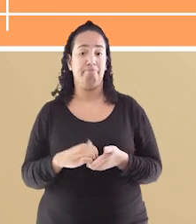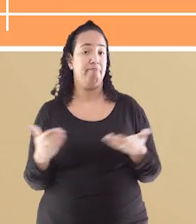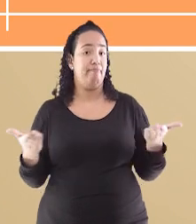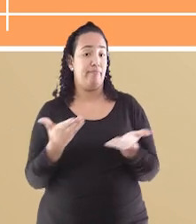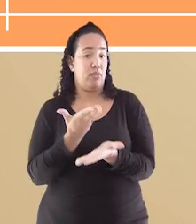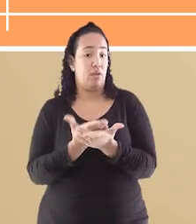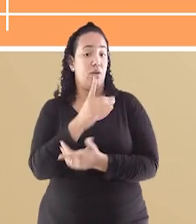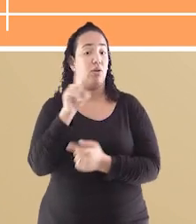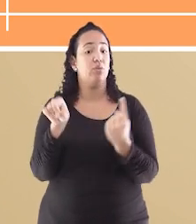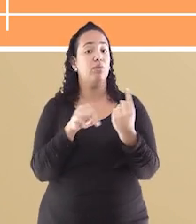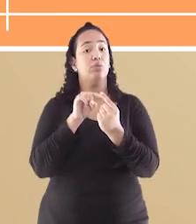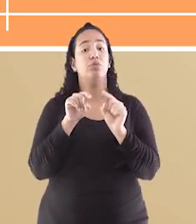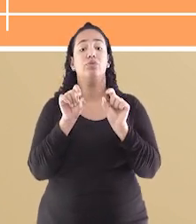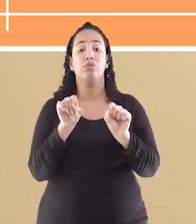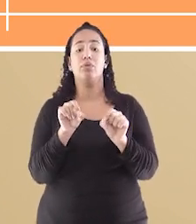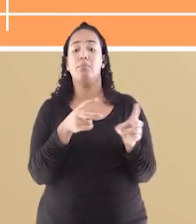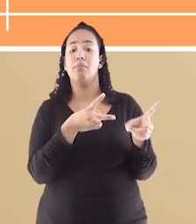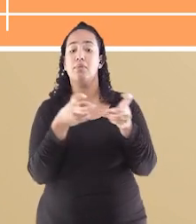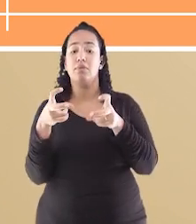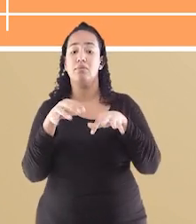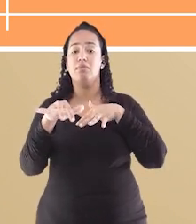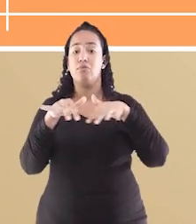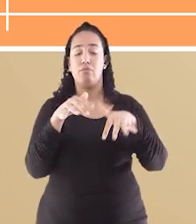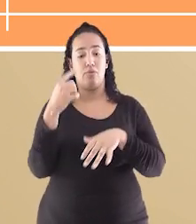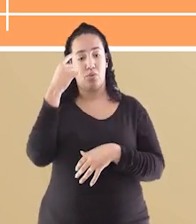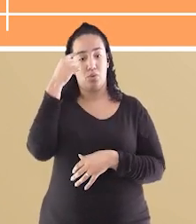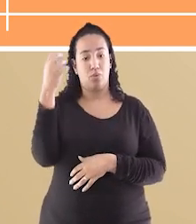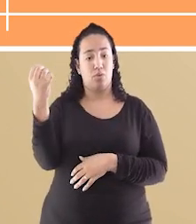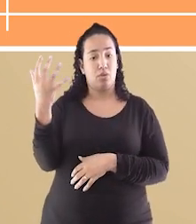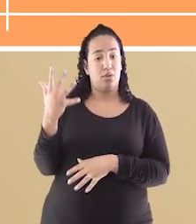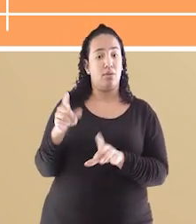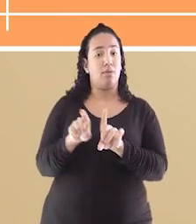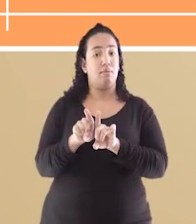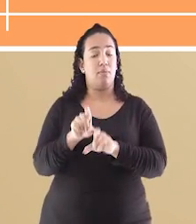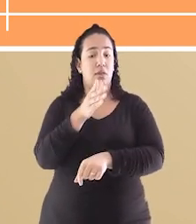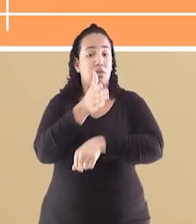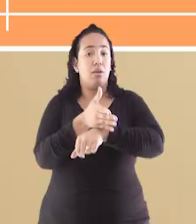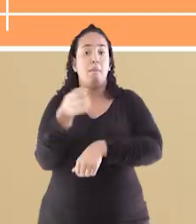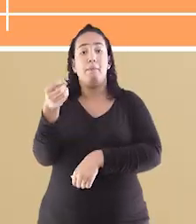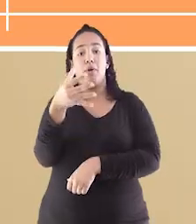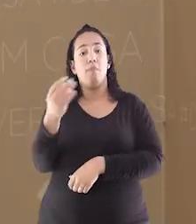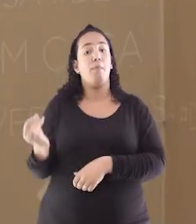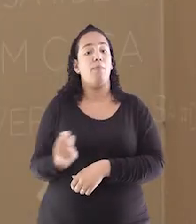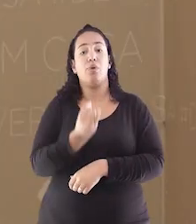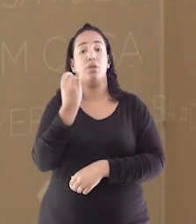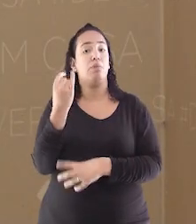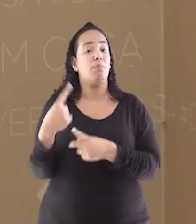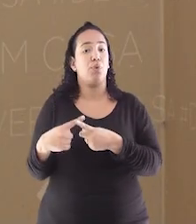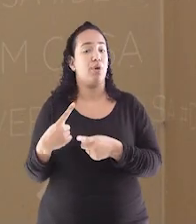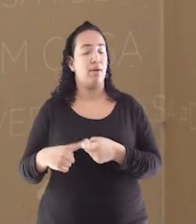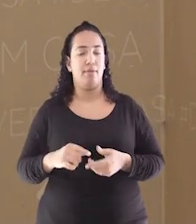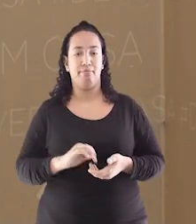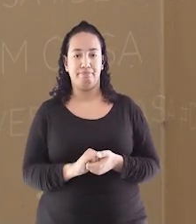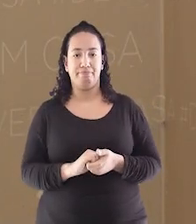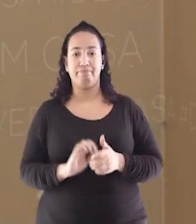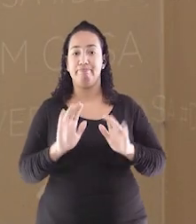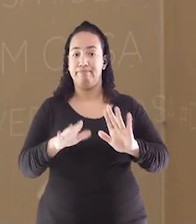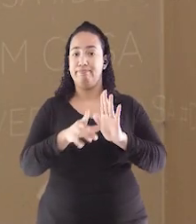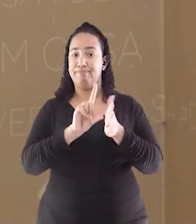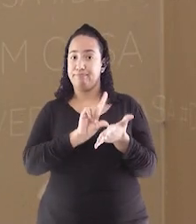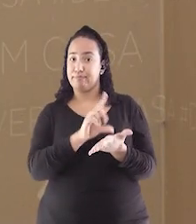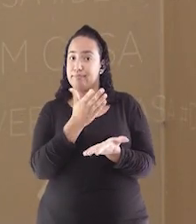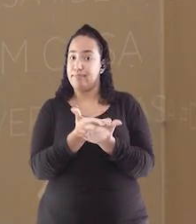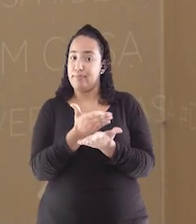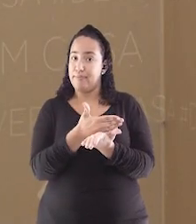nossa aula é compreender o movimento iluminista e sua importância para a Idade Moderna. Antes de começarmos nossa